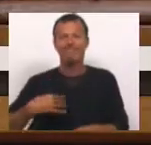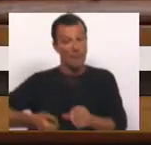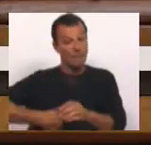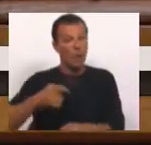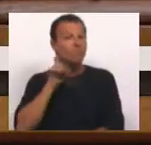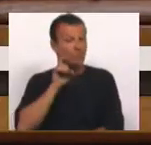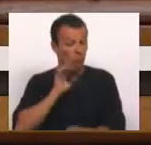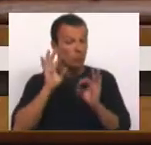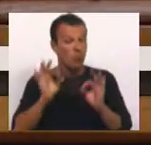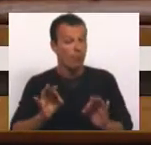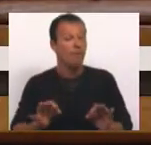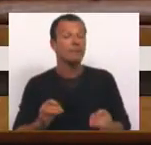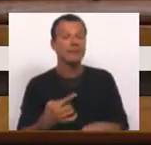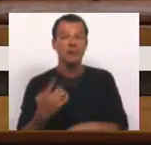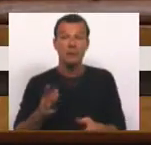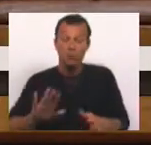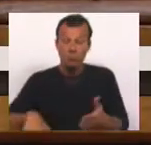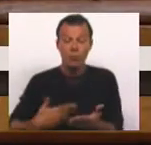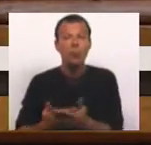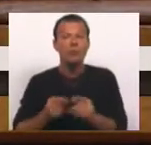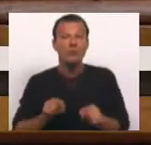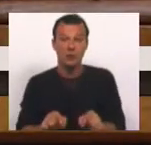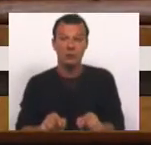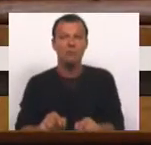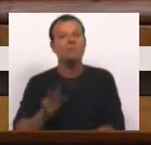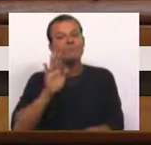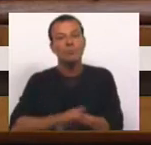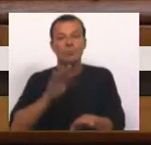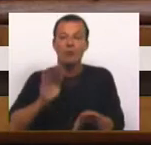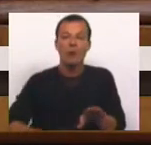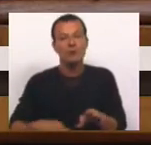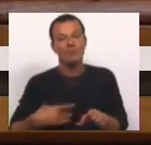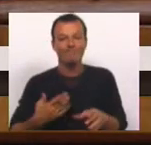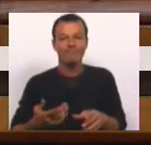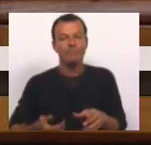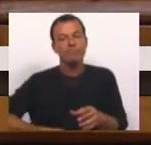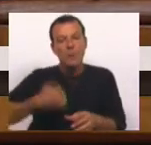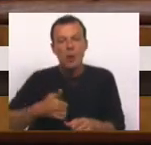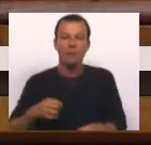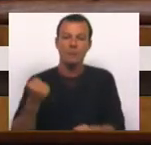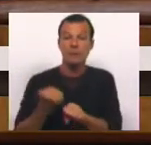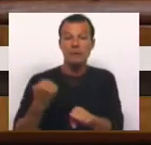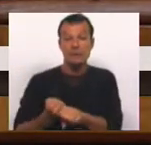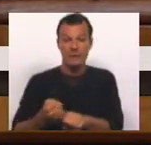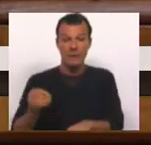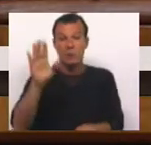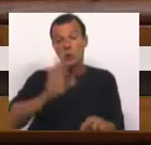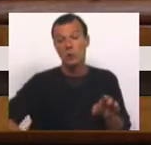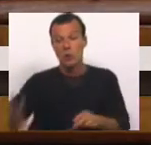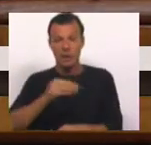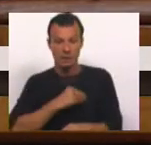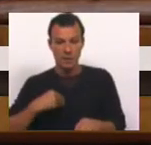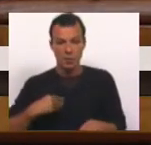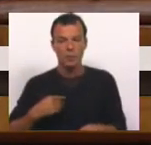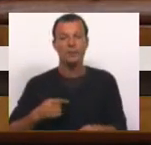que este seja um procedimento apenas possível através do serviço público. Senhoras e senhores deputados, a morte